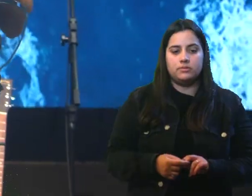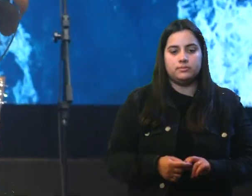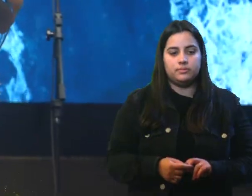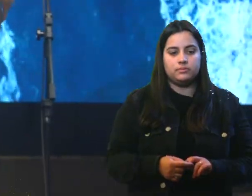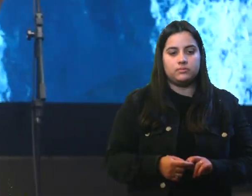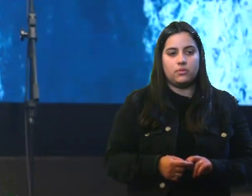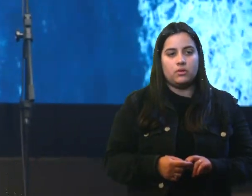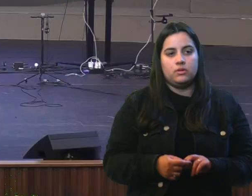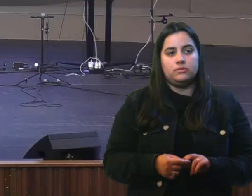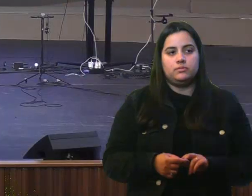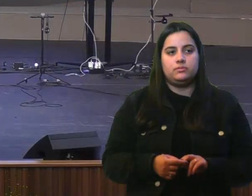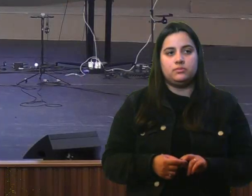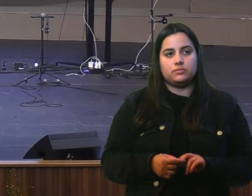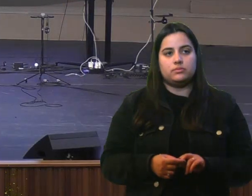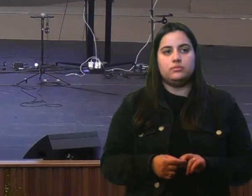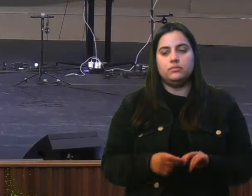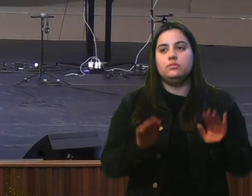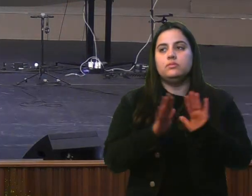Abra sua Bíblia.